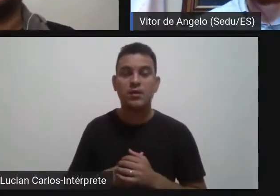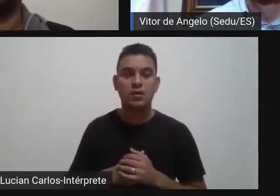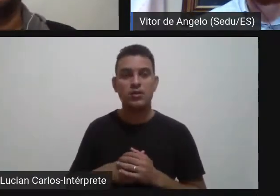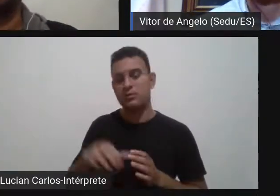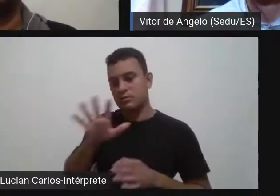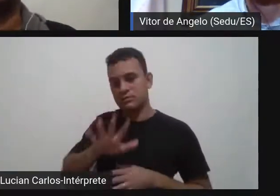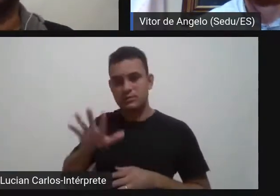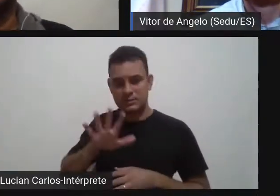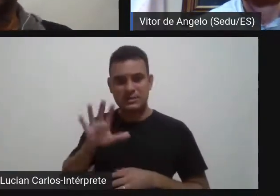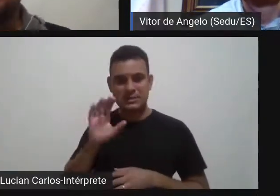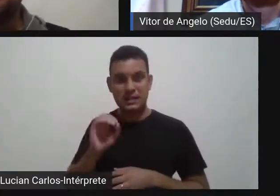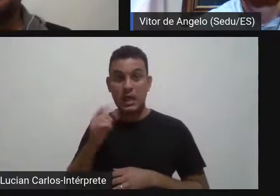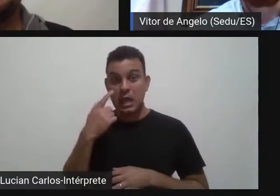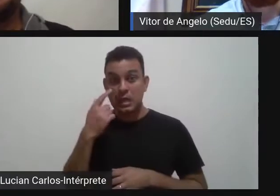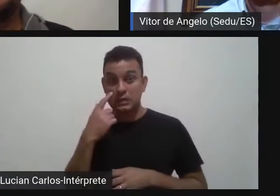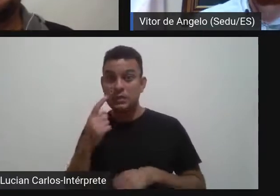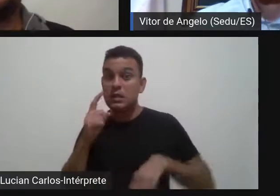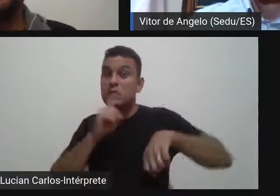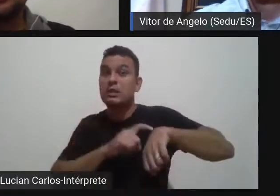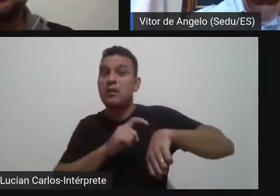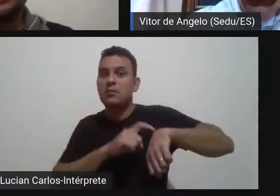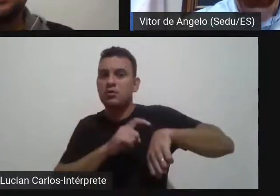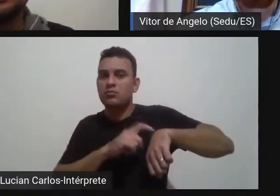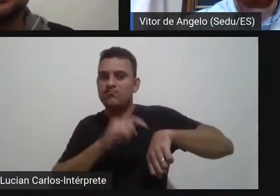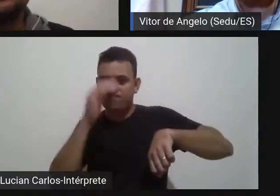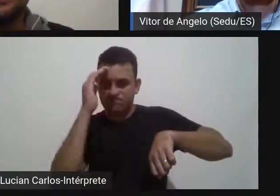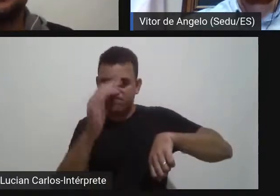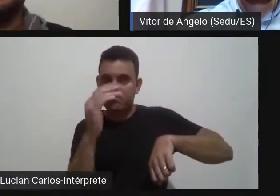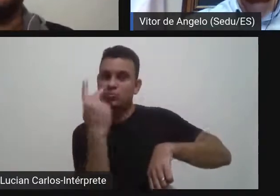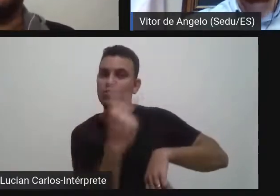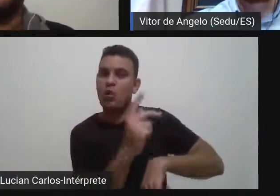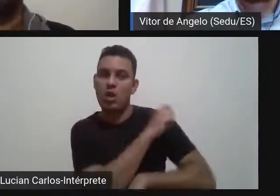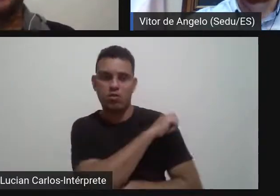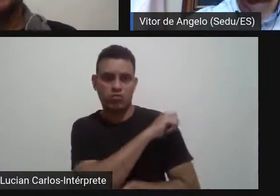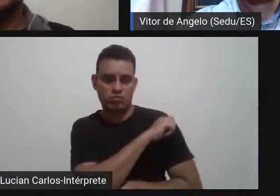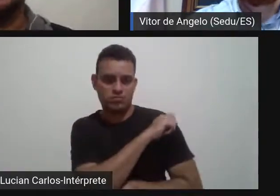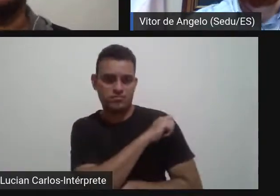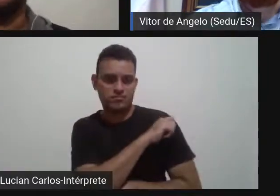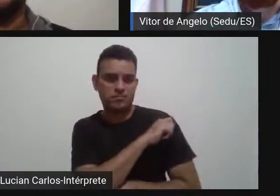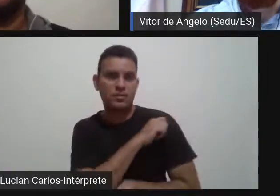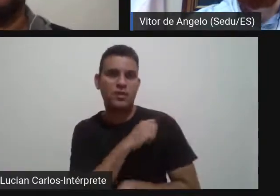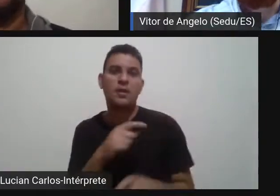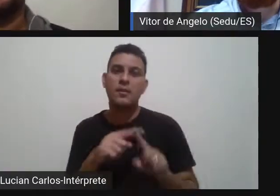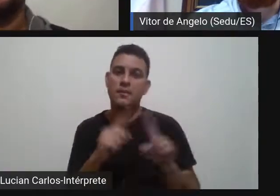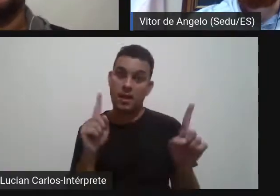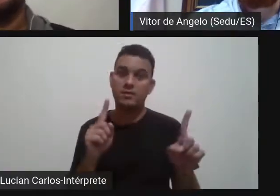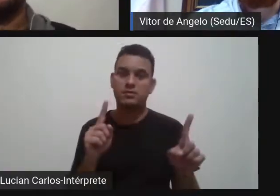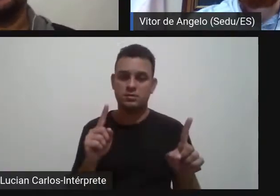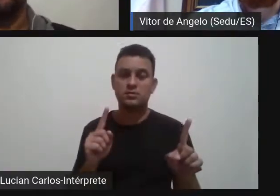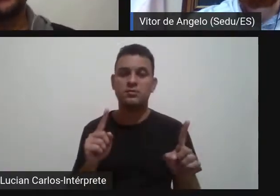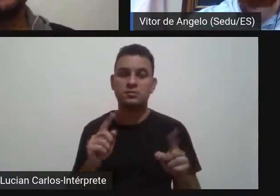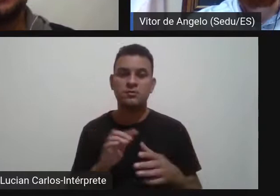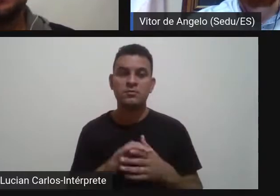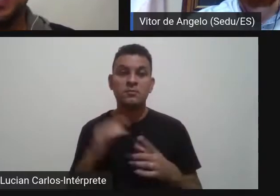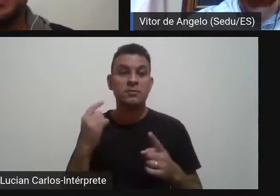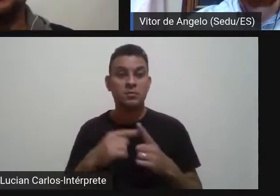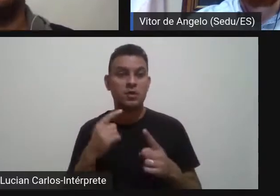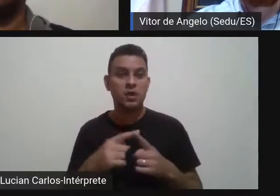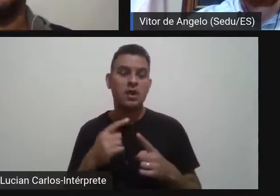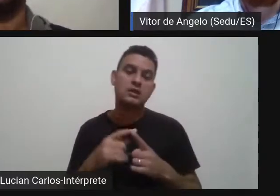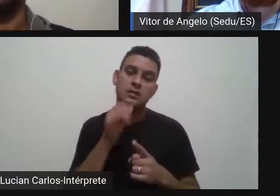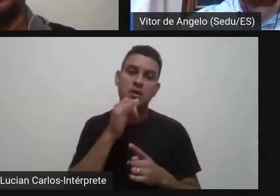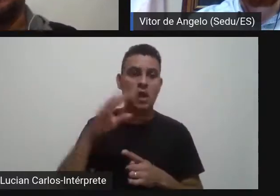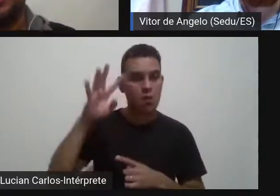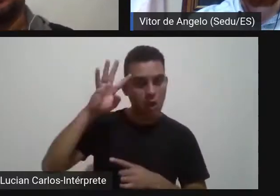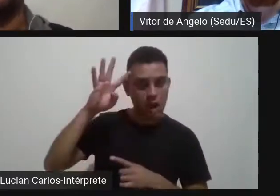gente respeita um tempo do estudante, né? Mais ainda, né? Porque na quarta ele